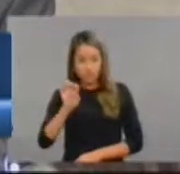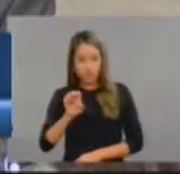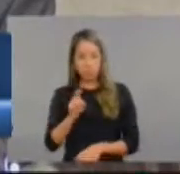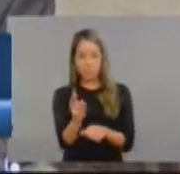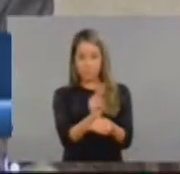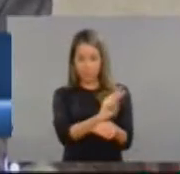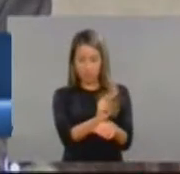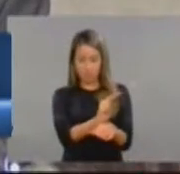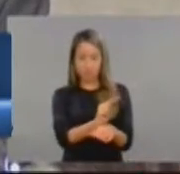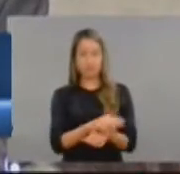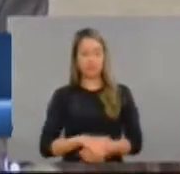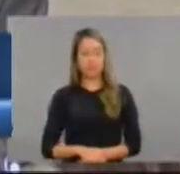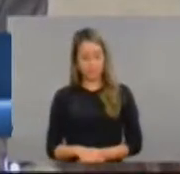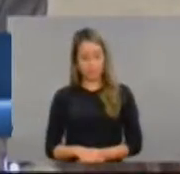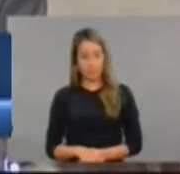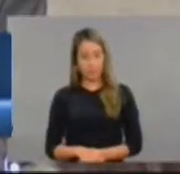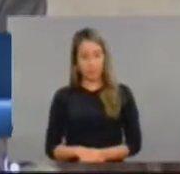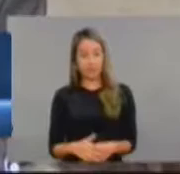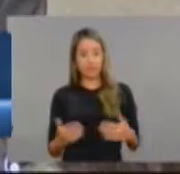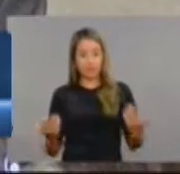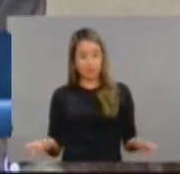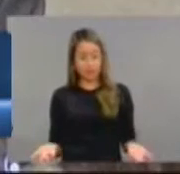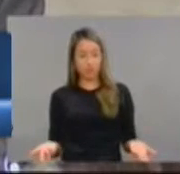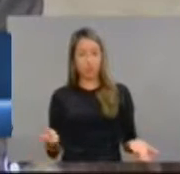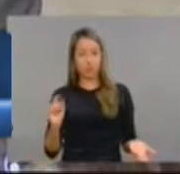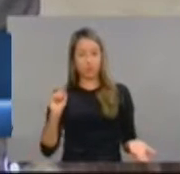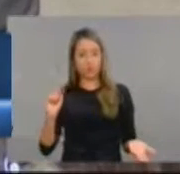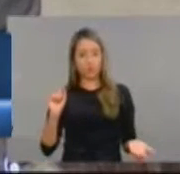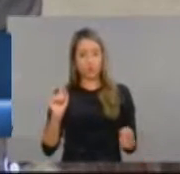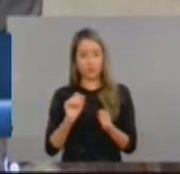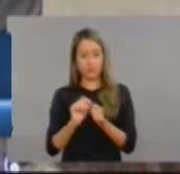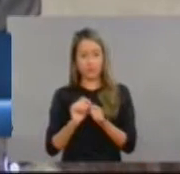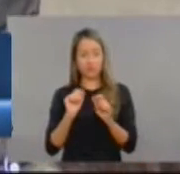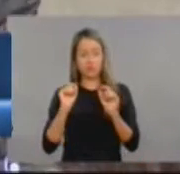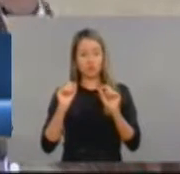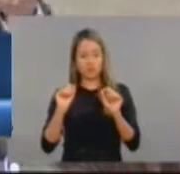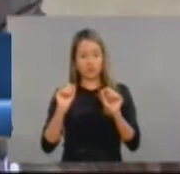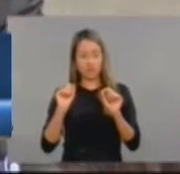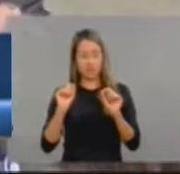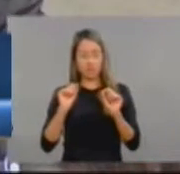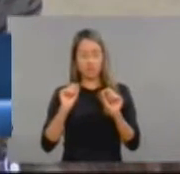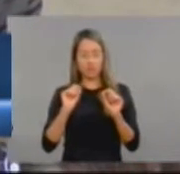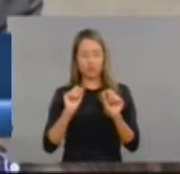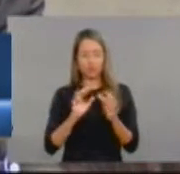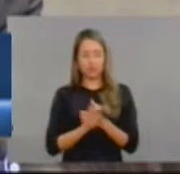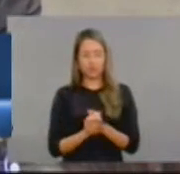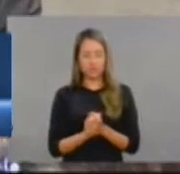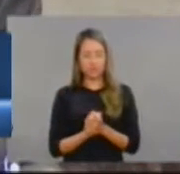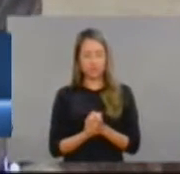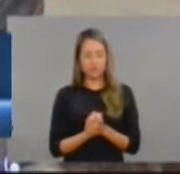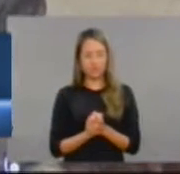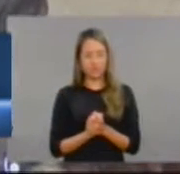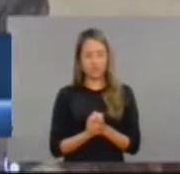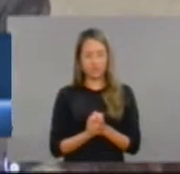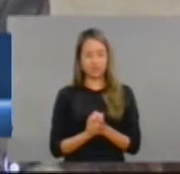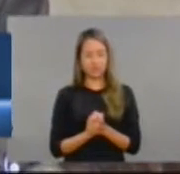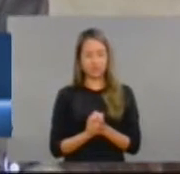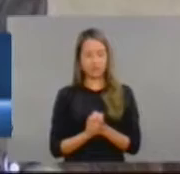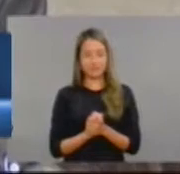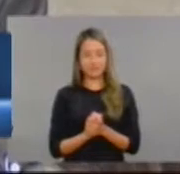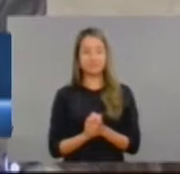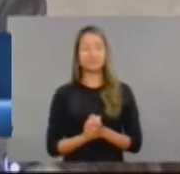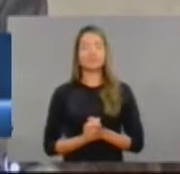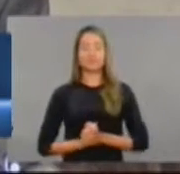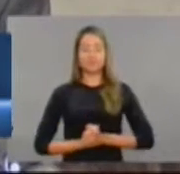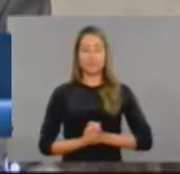momento responsabilizou ou culpou os agentes prisionais como aqui também foi colocado mas